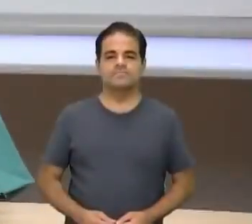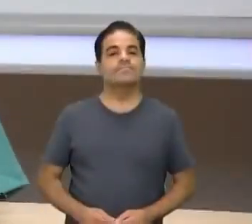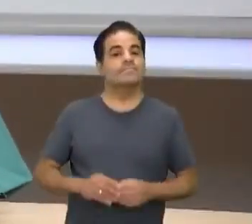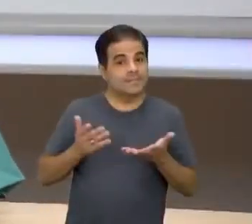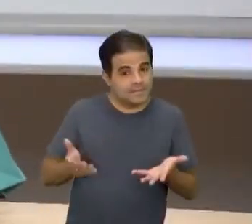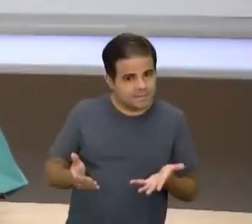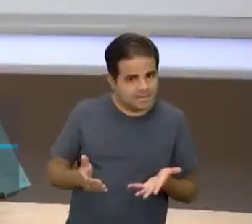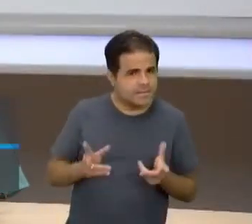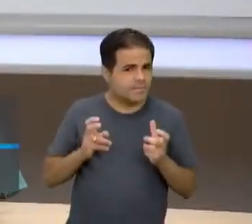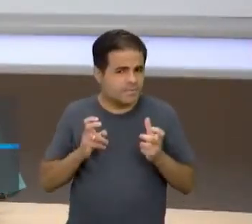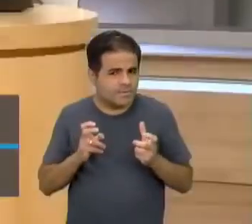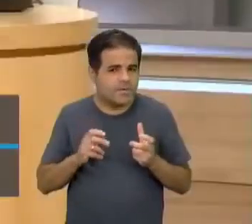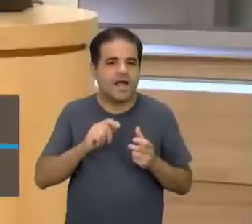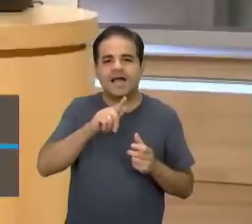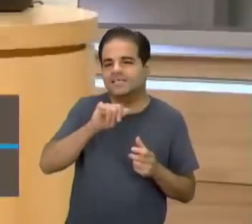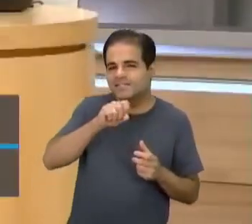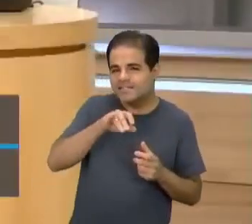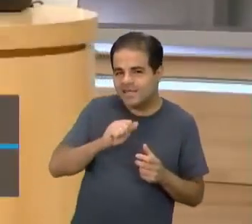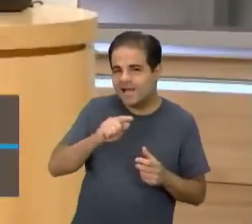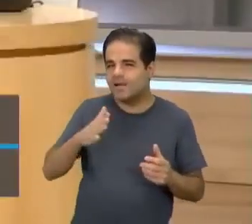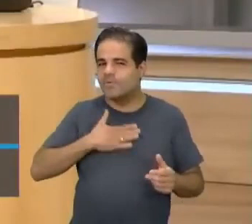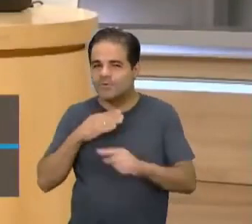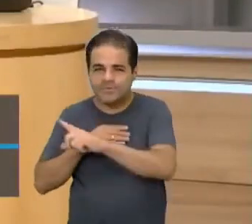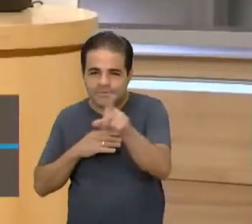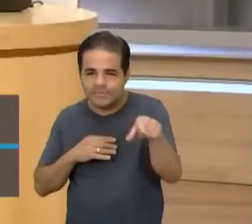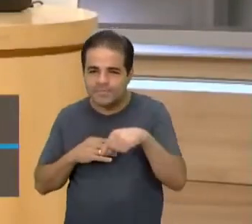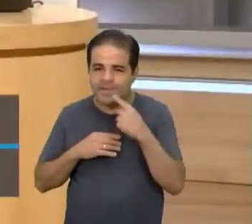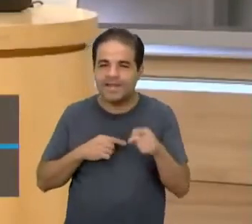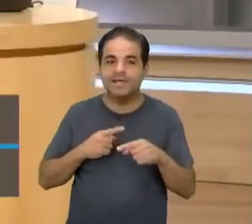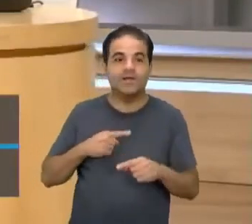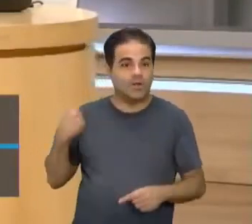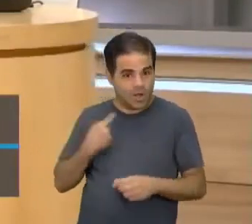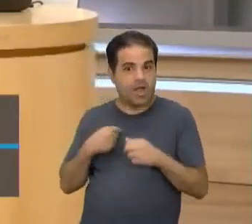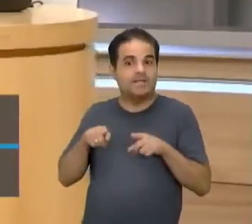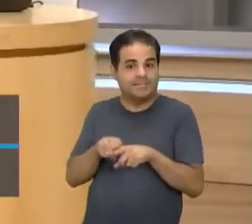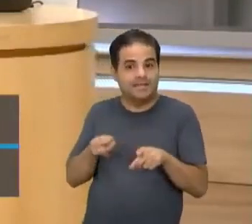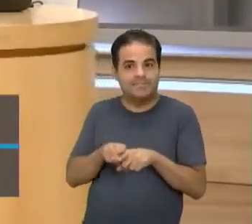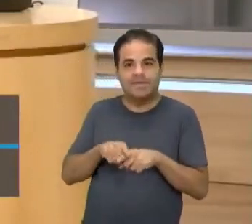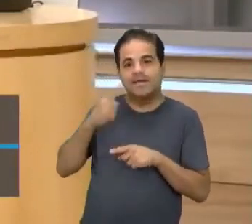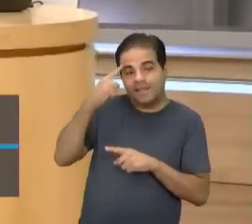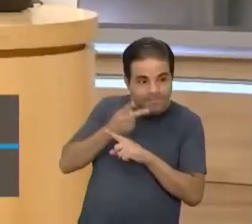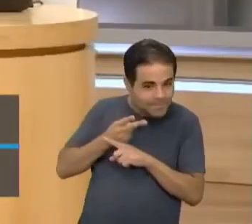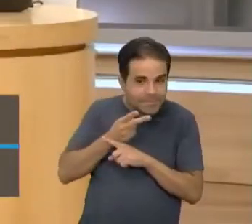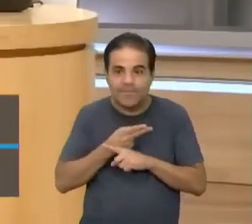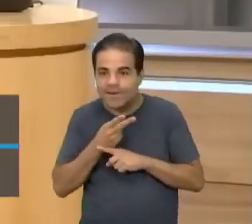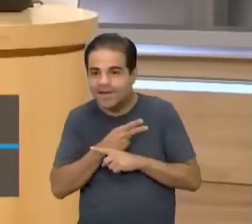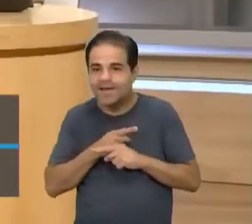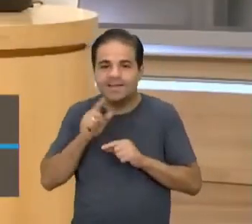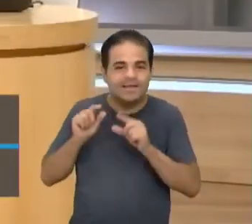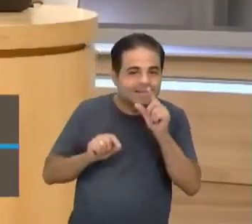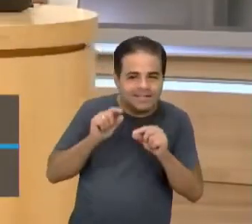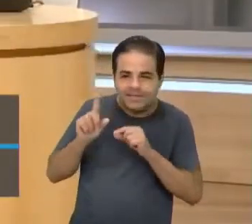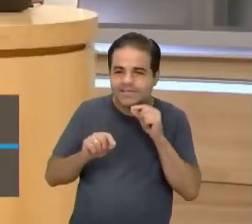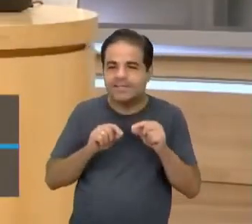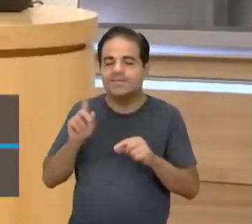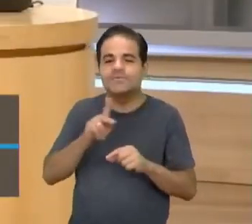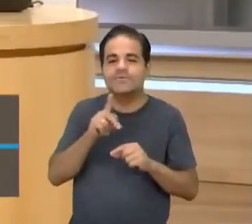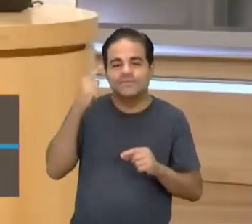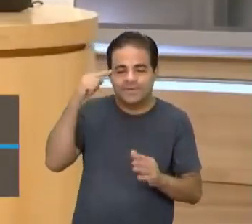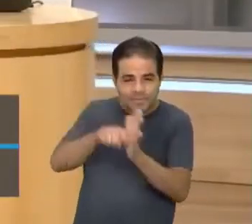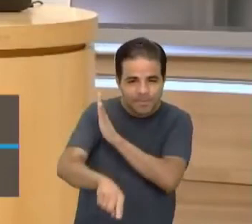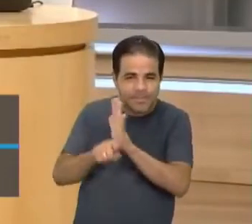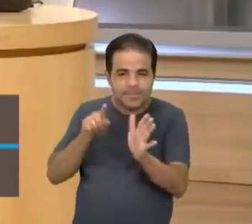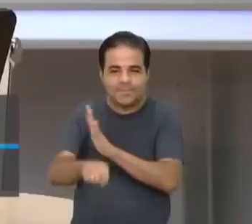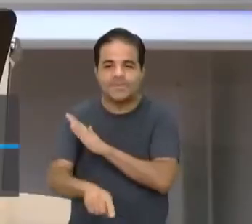E aí pegaram, a Gisele pegou vocês de surpresa, né, gente? Até nossa. Tava até procurando, né? Eu vi alguns professores comentando, mas cadê a